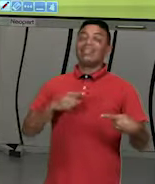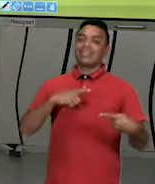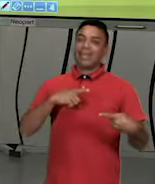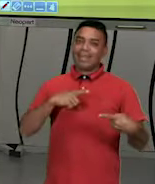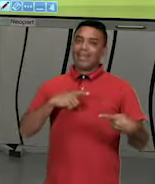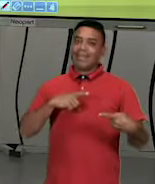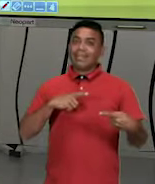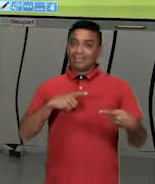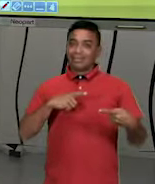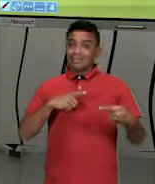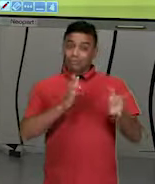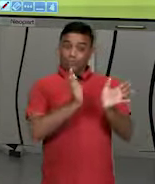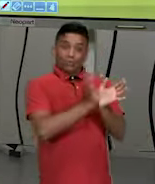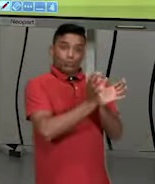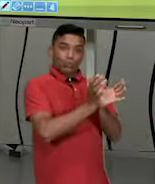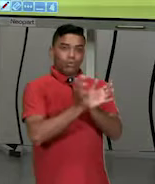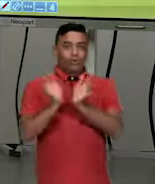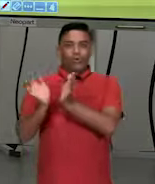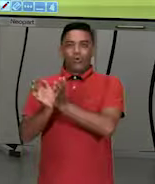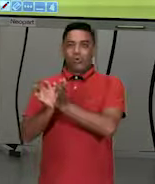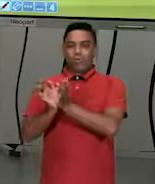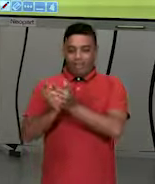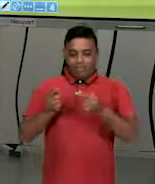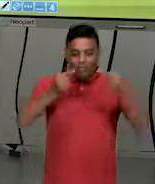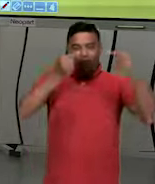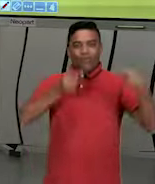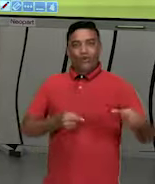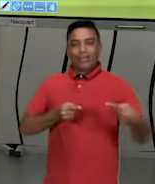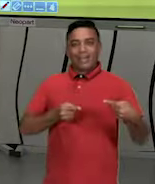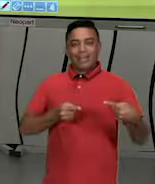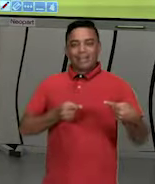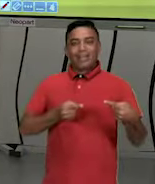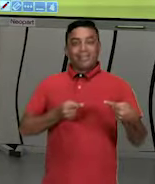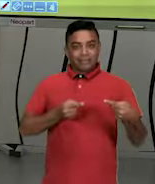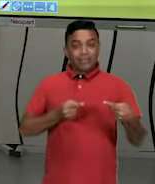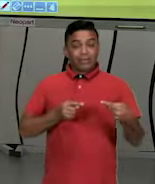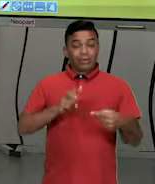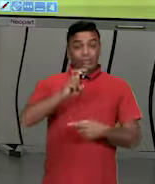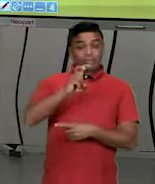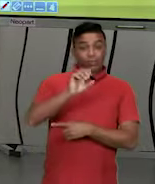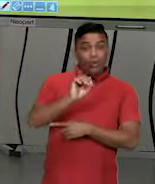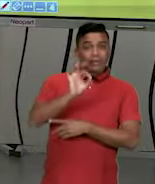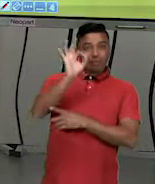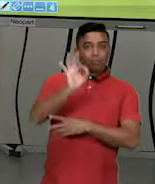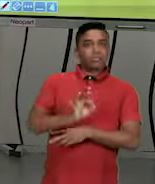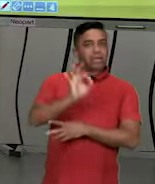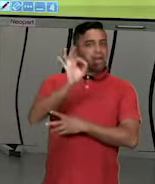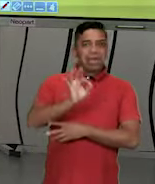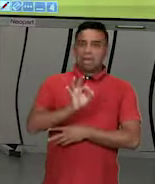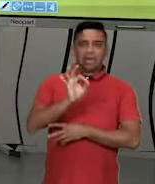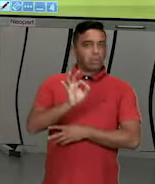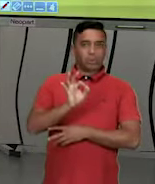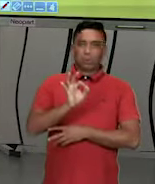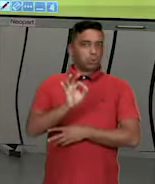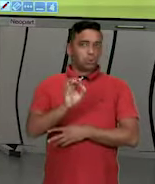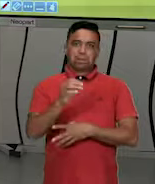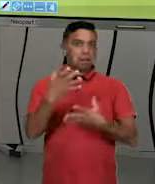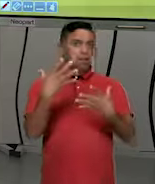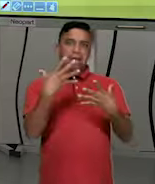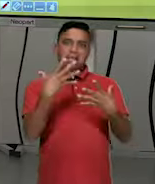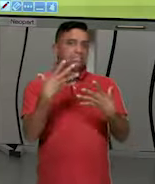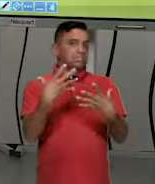confrontando esses dois elementos. 50% entre eles não são contrários à